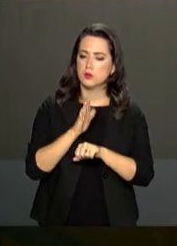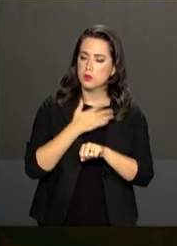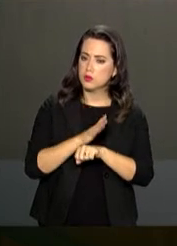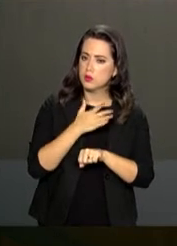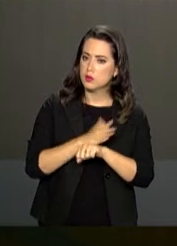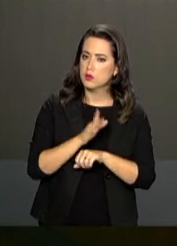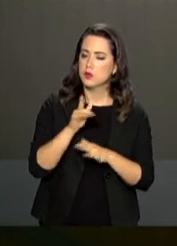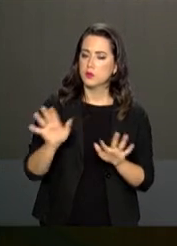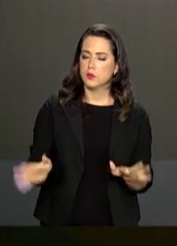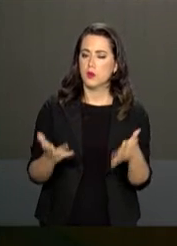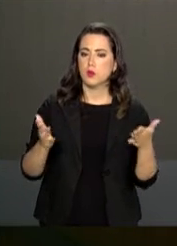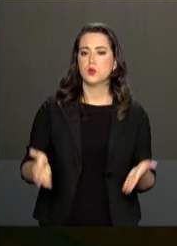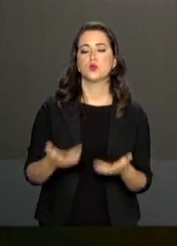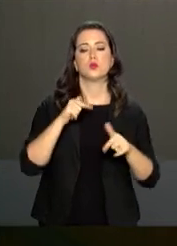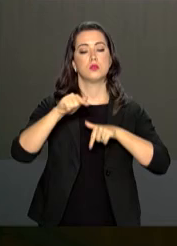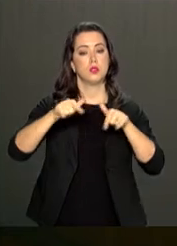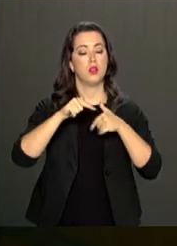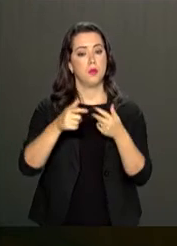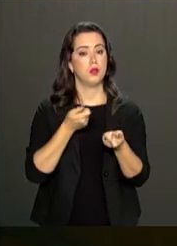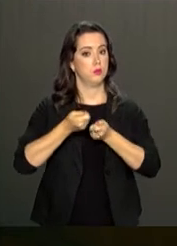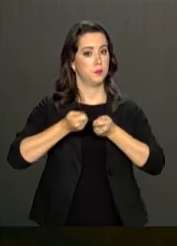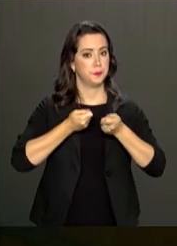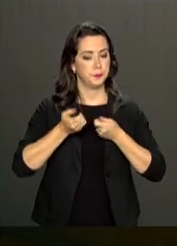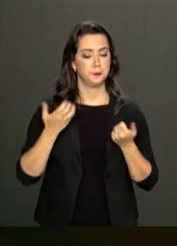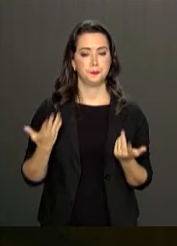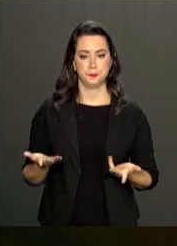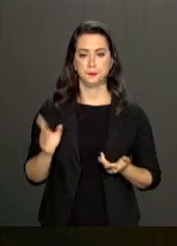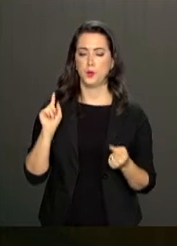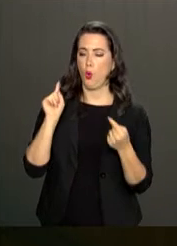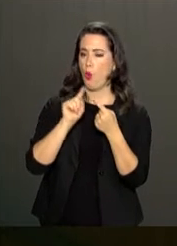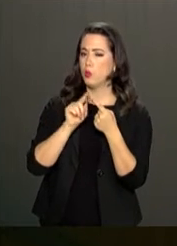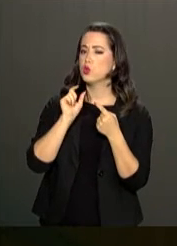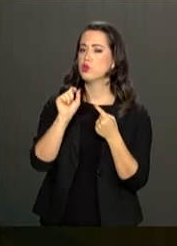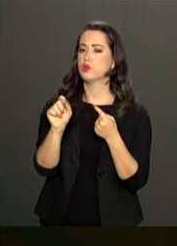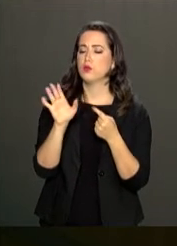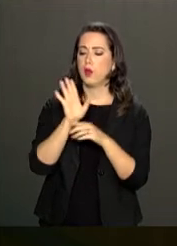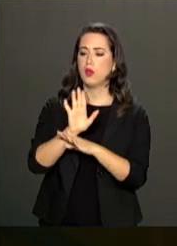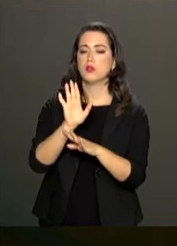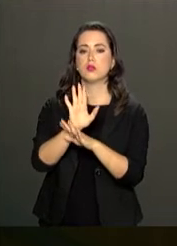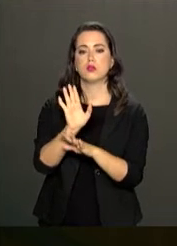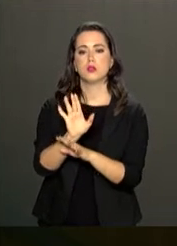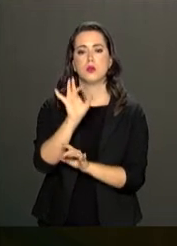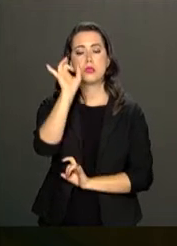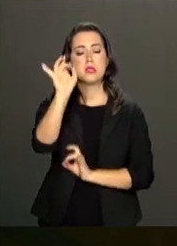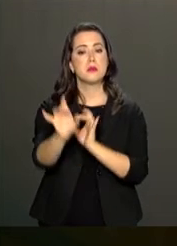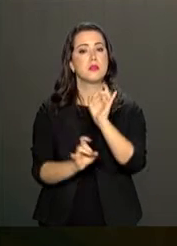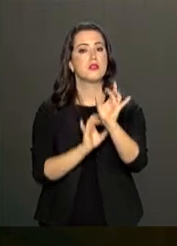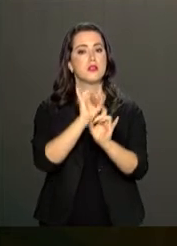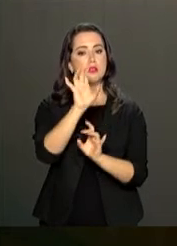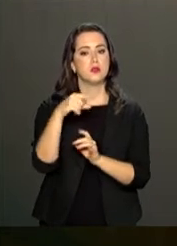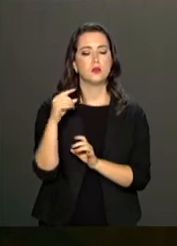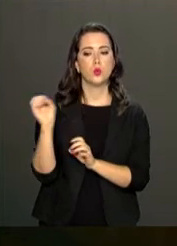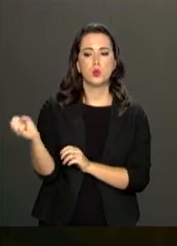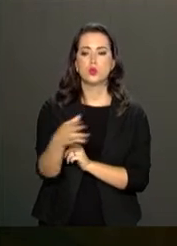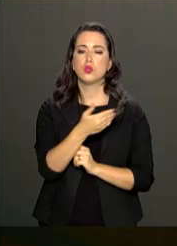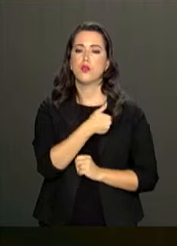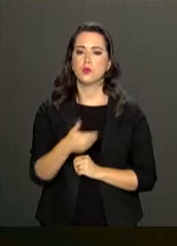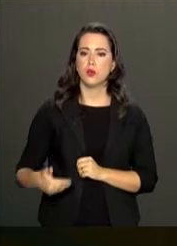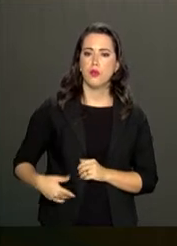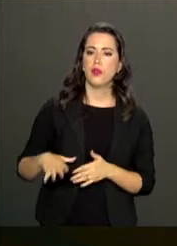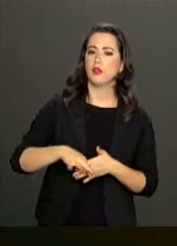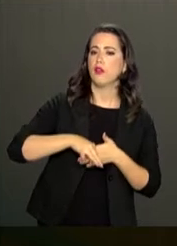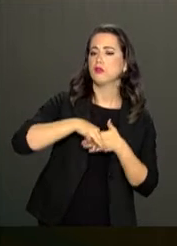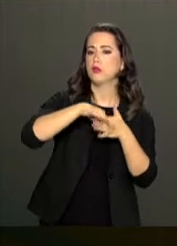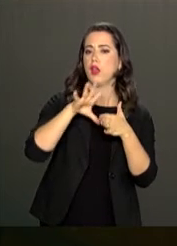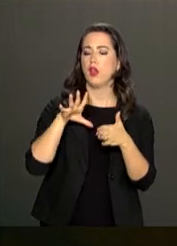ea promoção de ações de controle no intuito de contribuir em especial os novos governos eleitos que